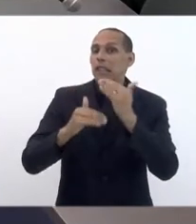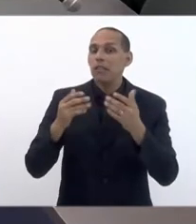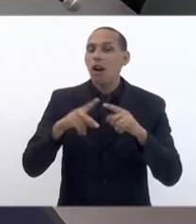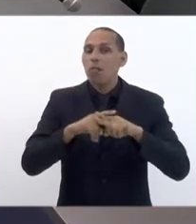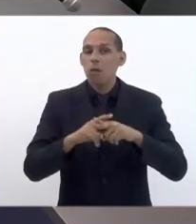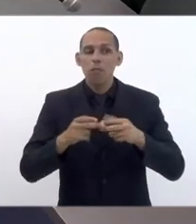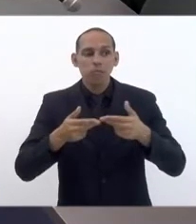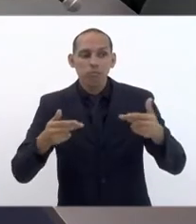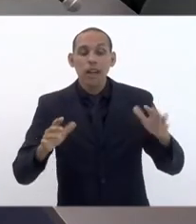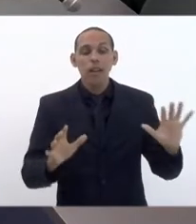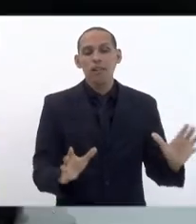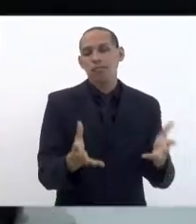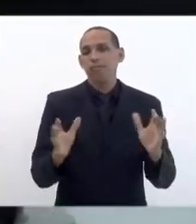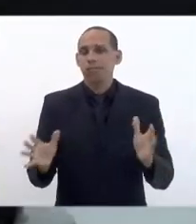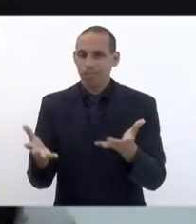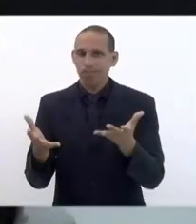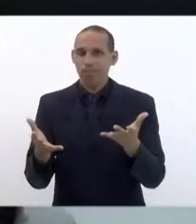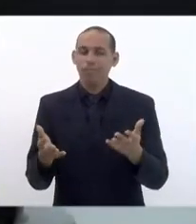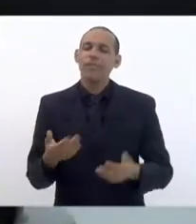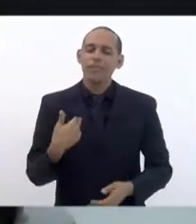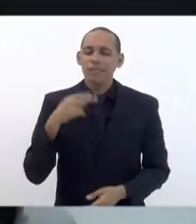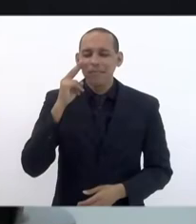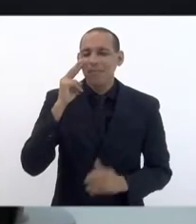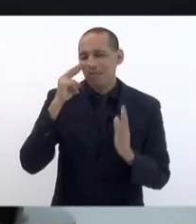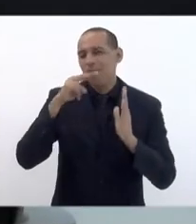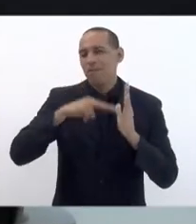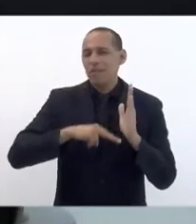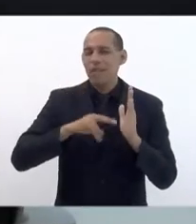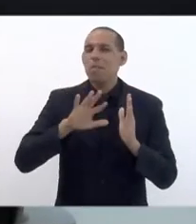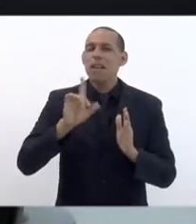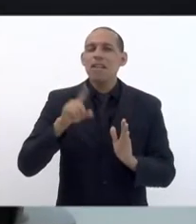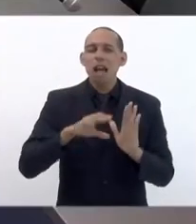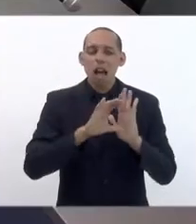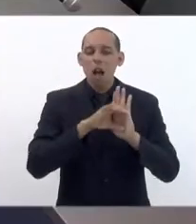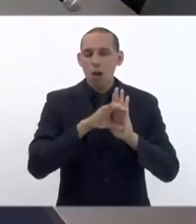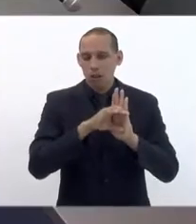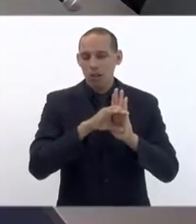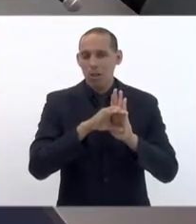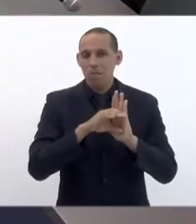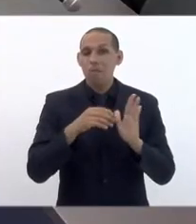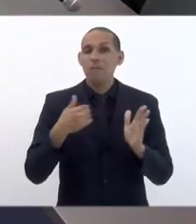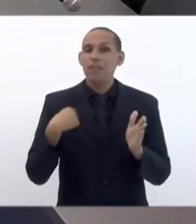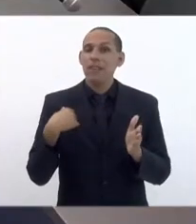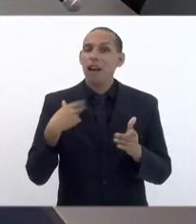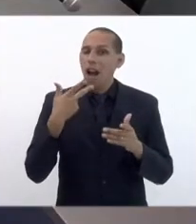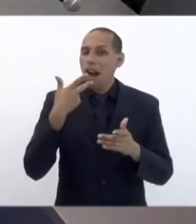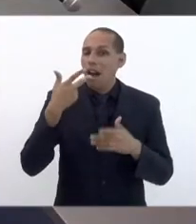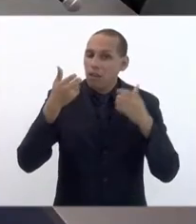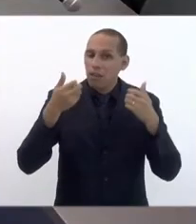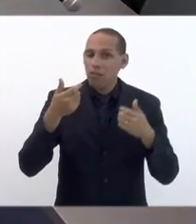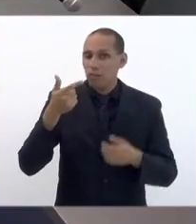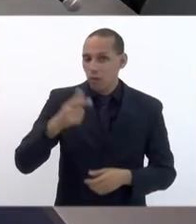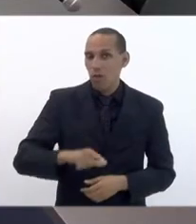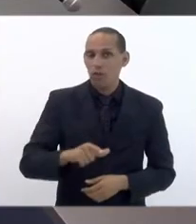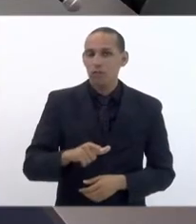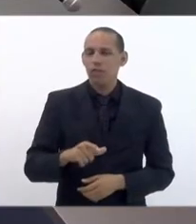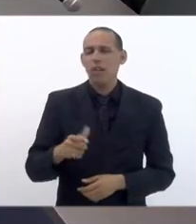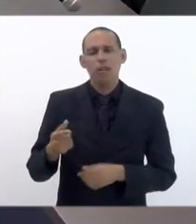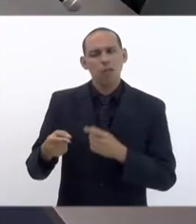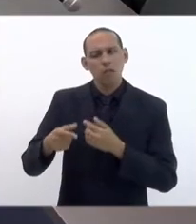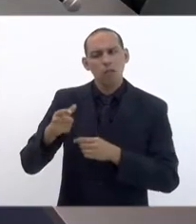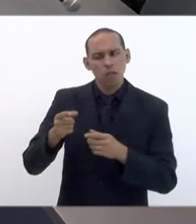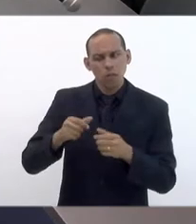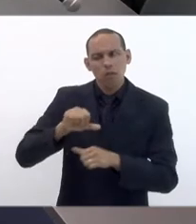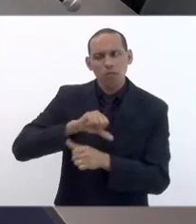que promovam. Enfim, mas é uma questão conceitual aqui. Eu volto a dizer... Mas ao contrário, senhor presidente. Sem